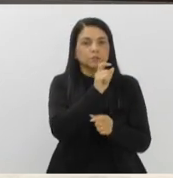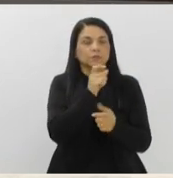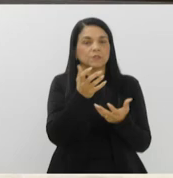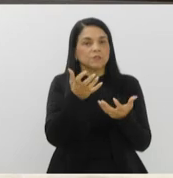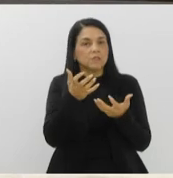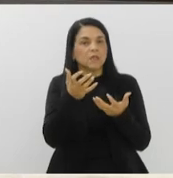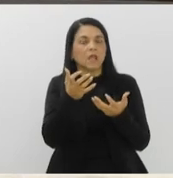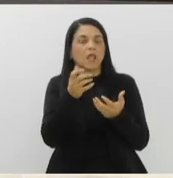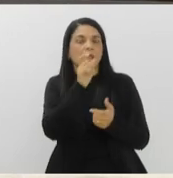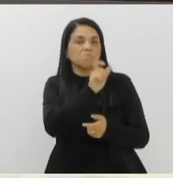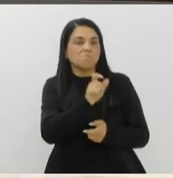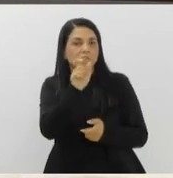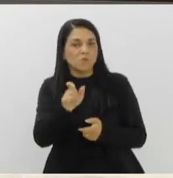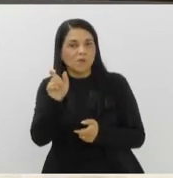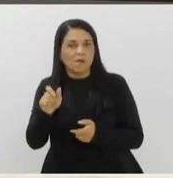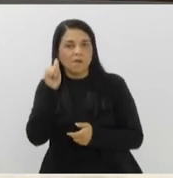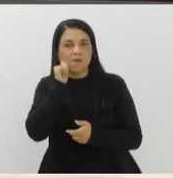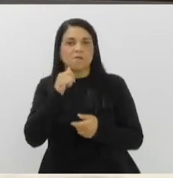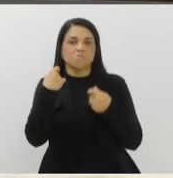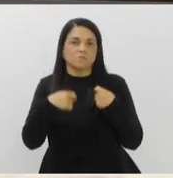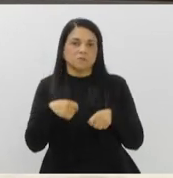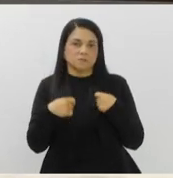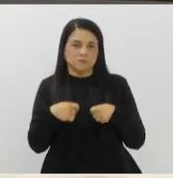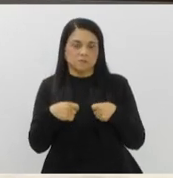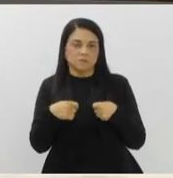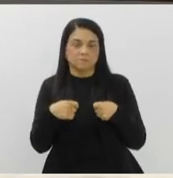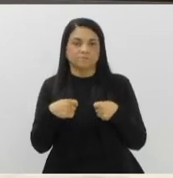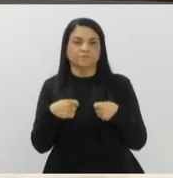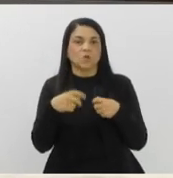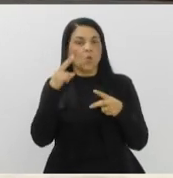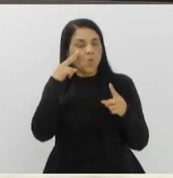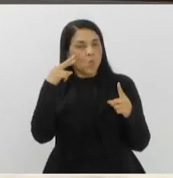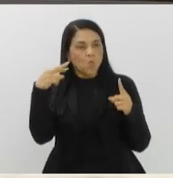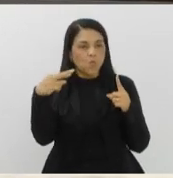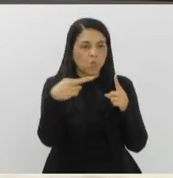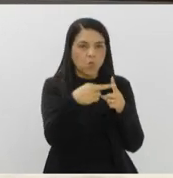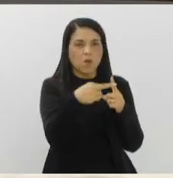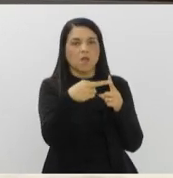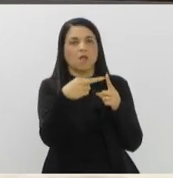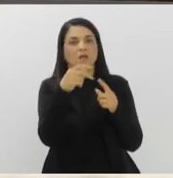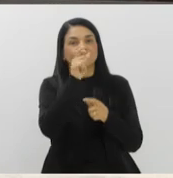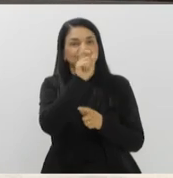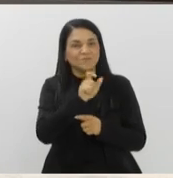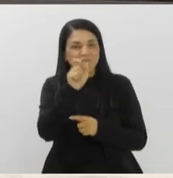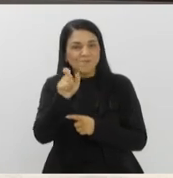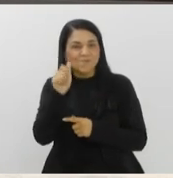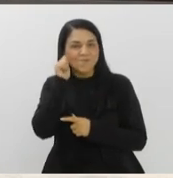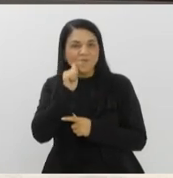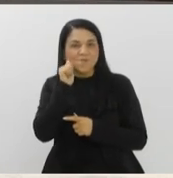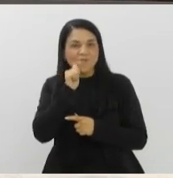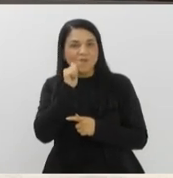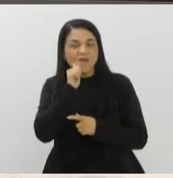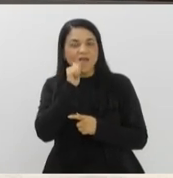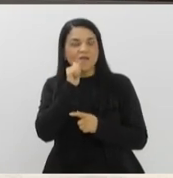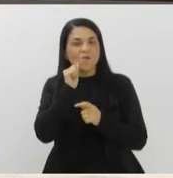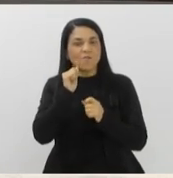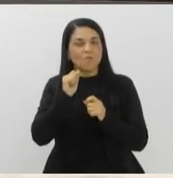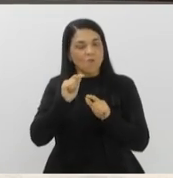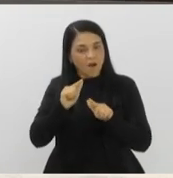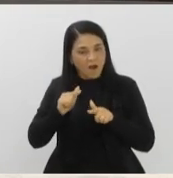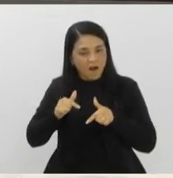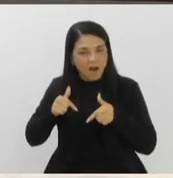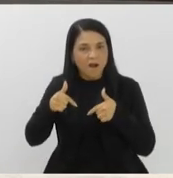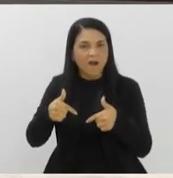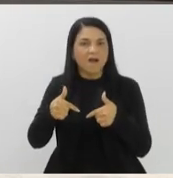precisam, principalmente com esse olhar que todos nós temos, né, de mulheres como agentes populares